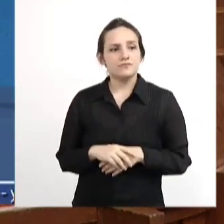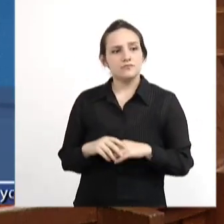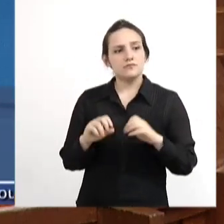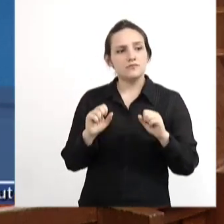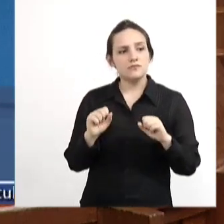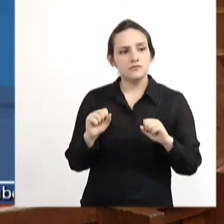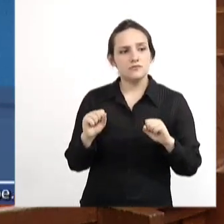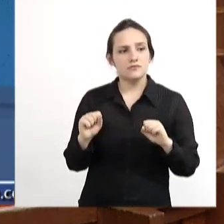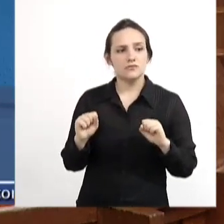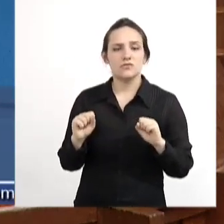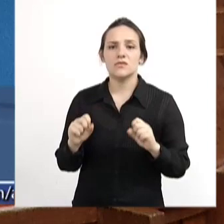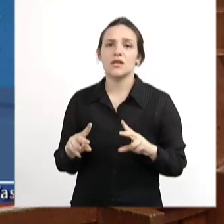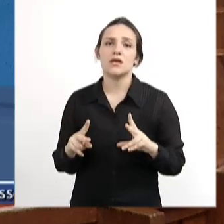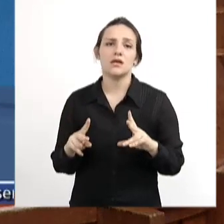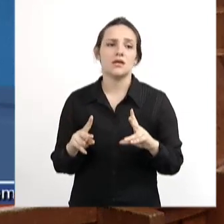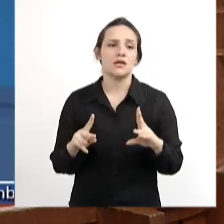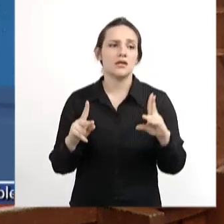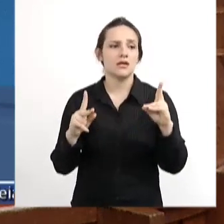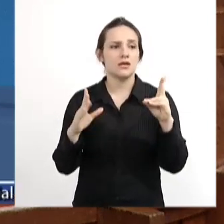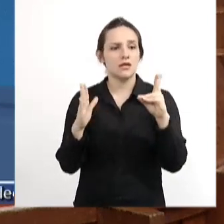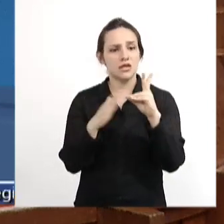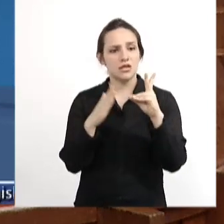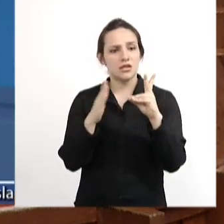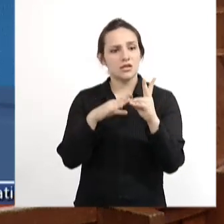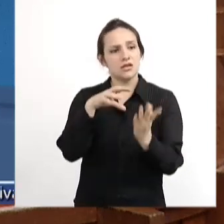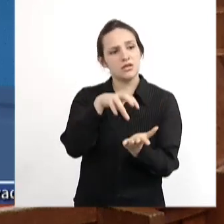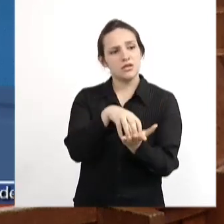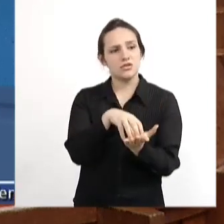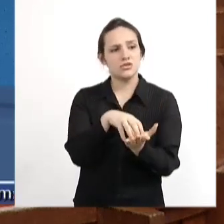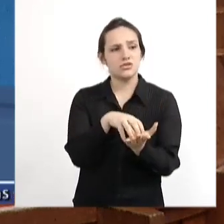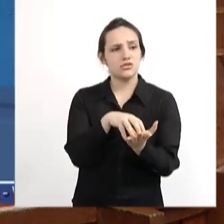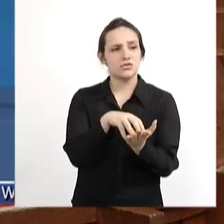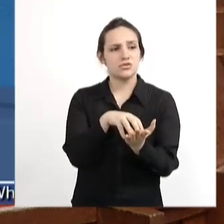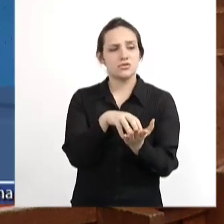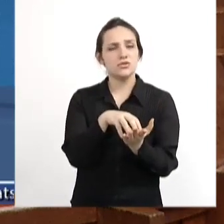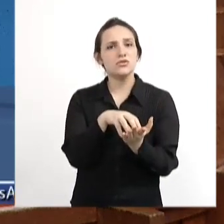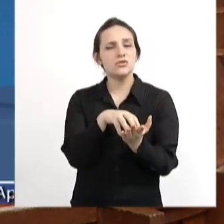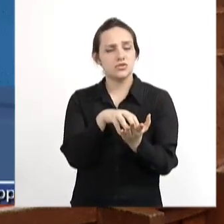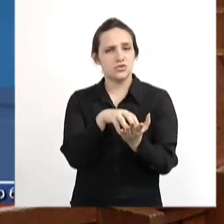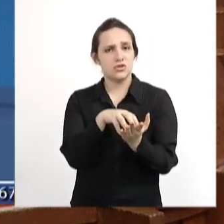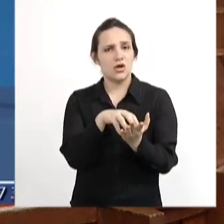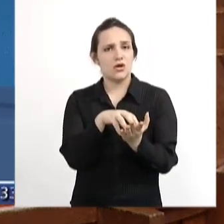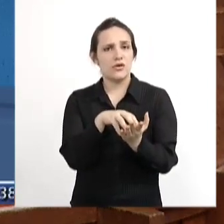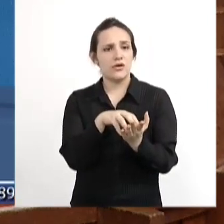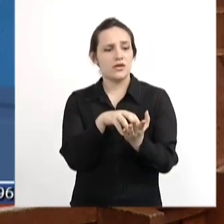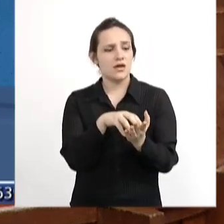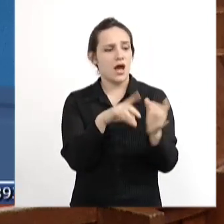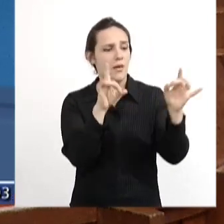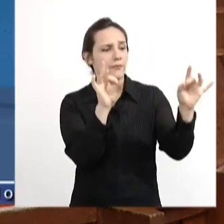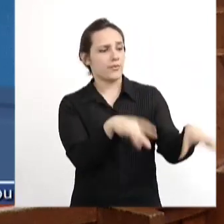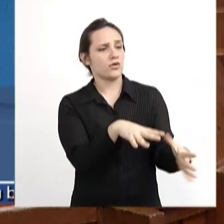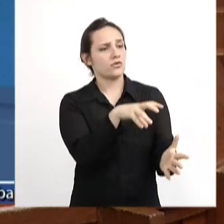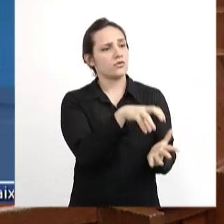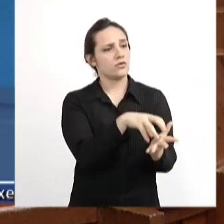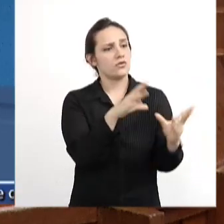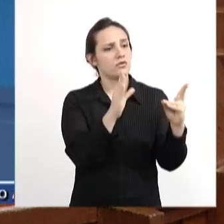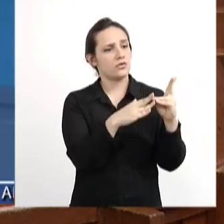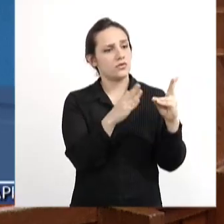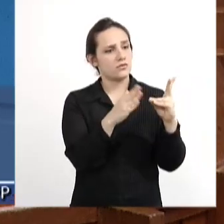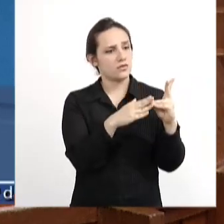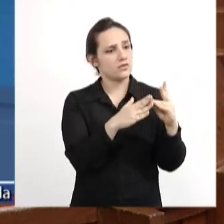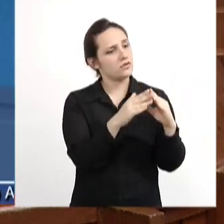vai receber, porque ele não foi para lá por acaso. Ele saiu de uma aldeia onde